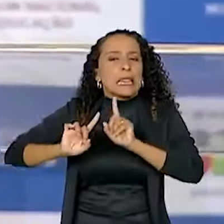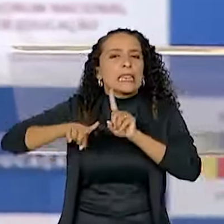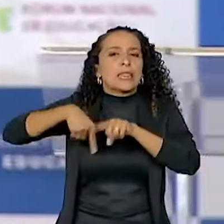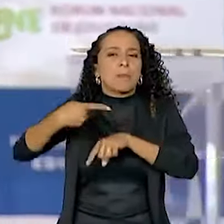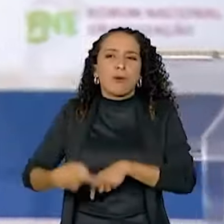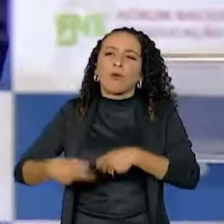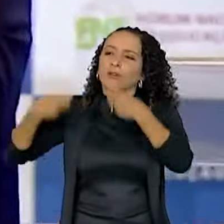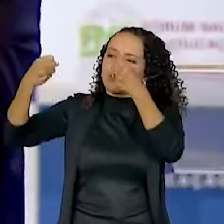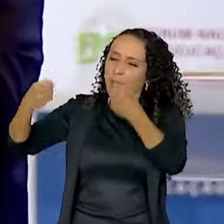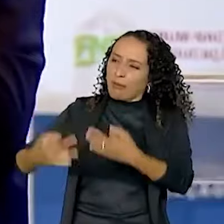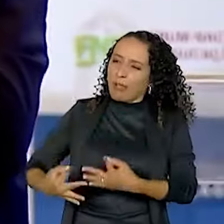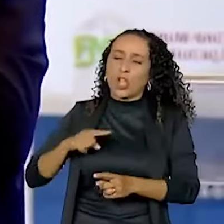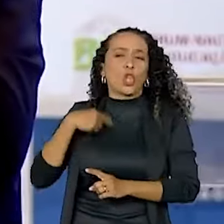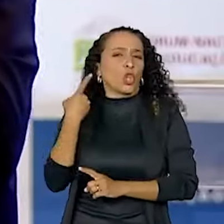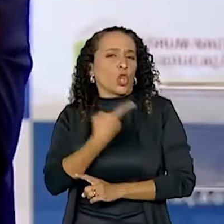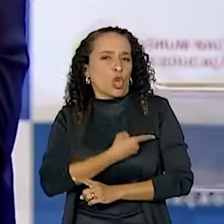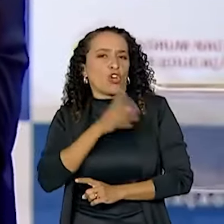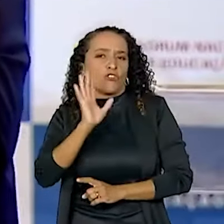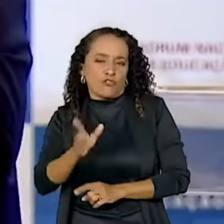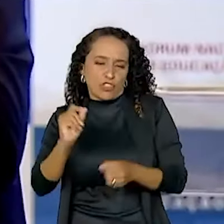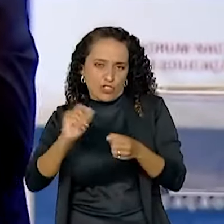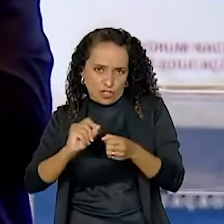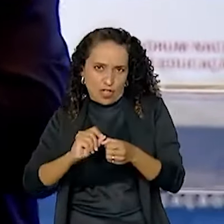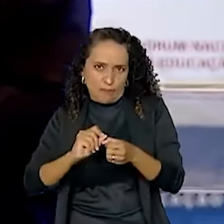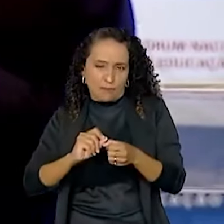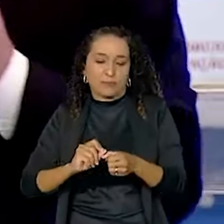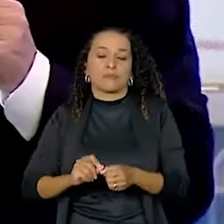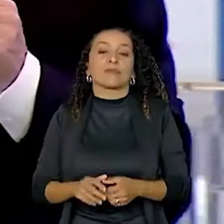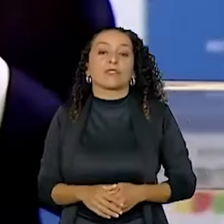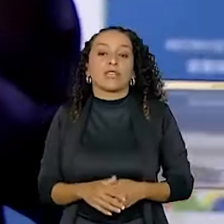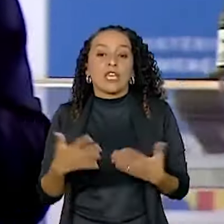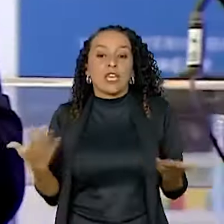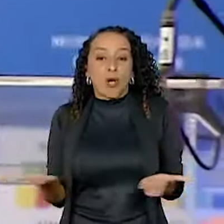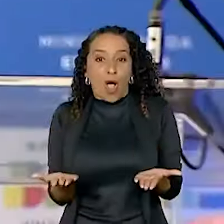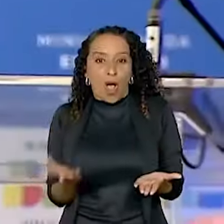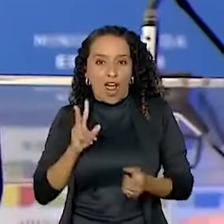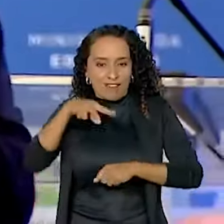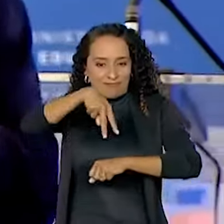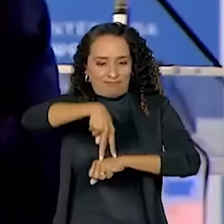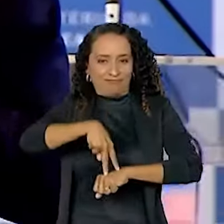dessas coisas que nós fizemos, eu estou aqui na CONAI